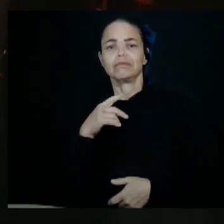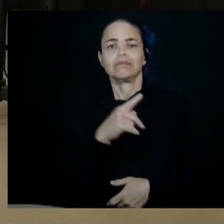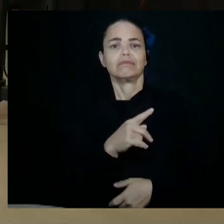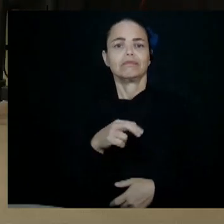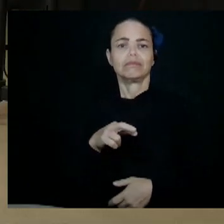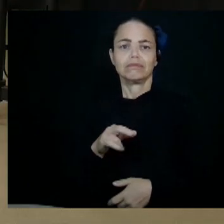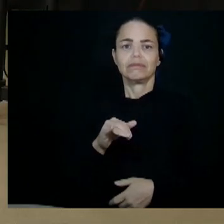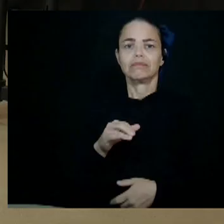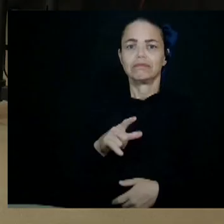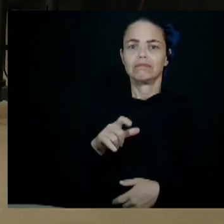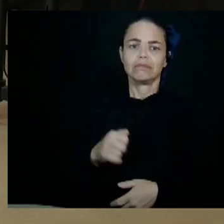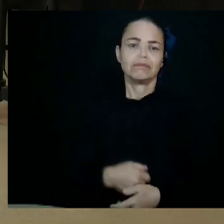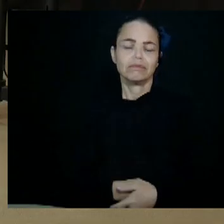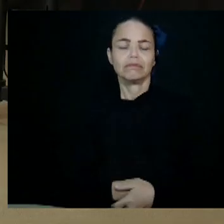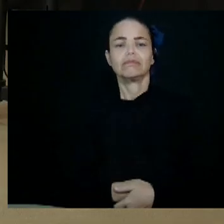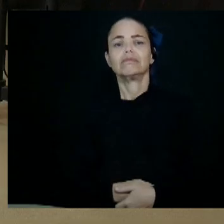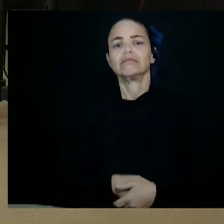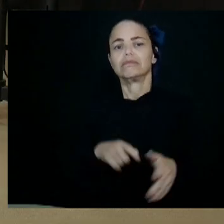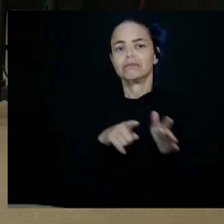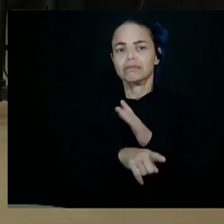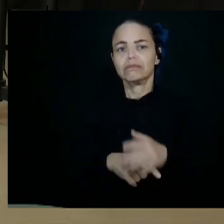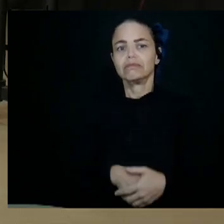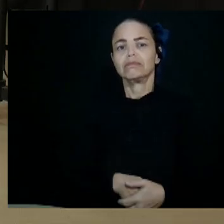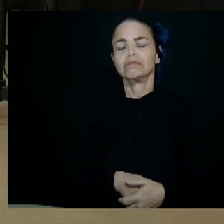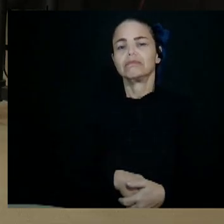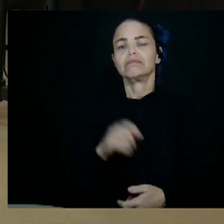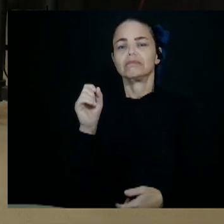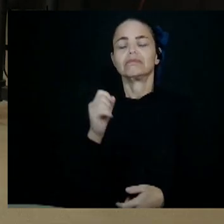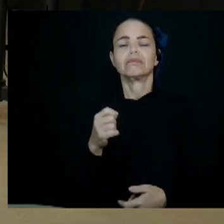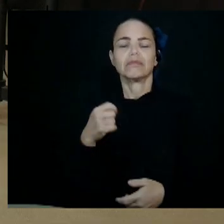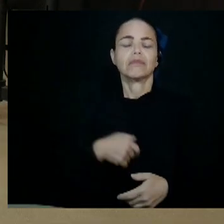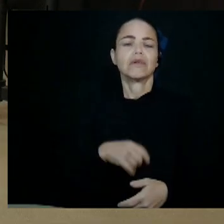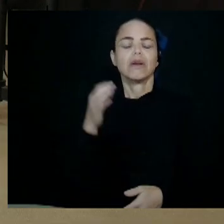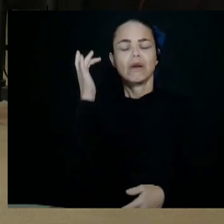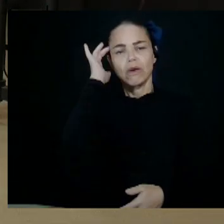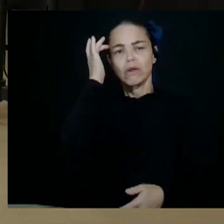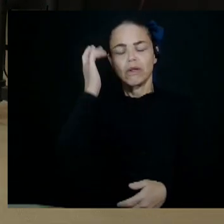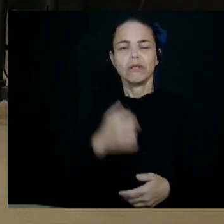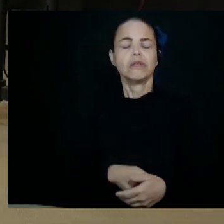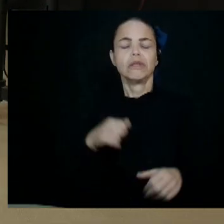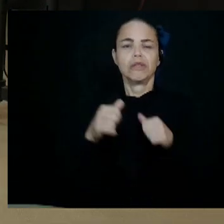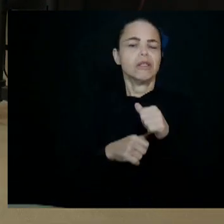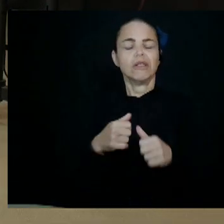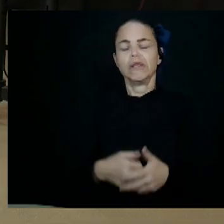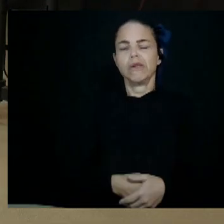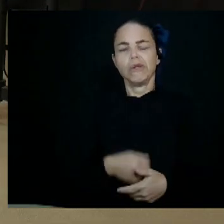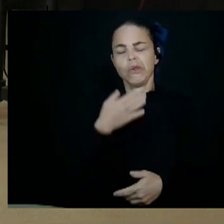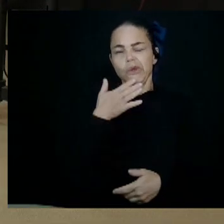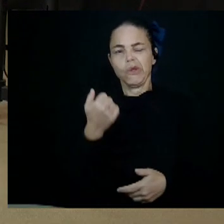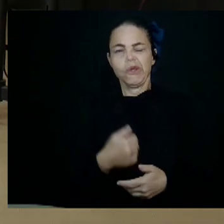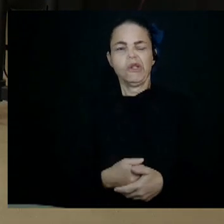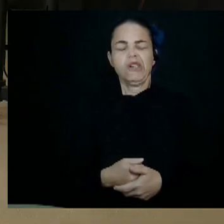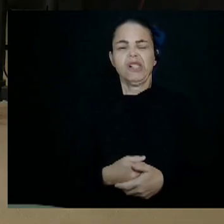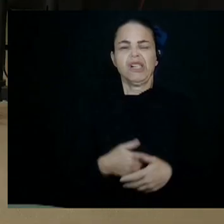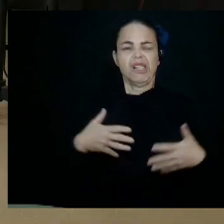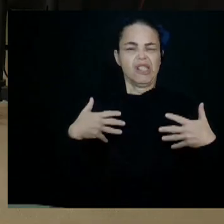Pri? Isso aí, olha só essa pergunta. O que você me diz? Pode transformar a digestão, pode melhorar o humor, pode melhorar a